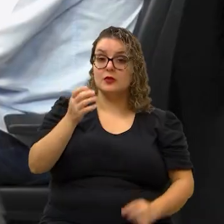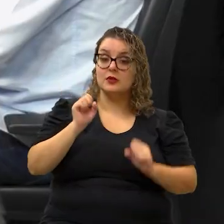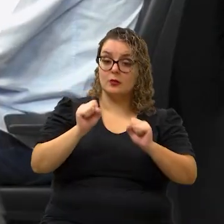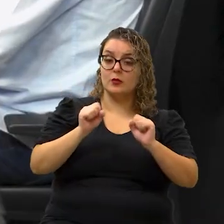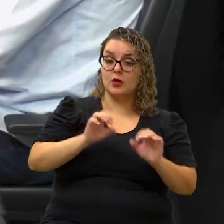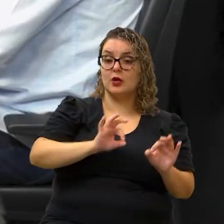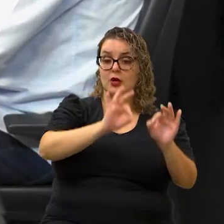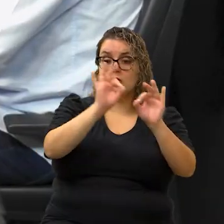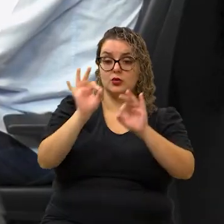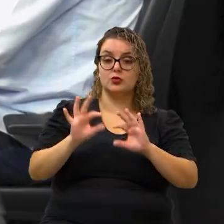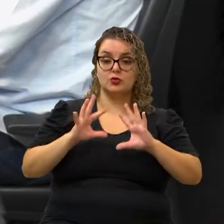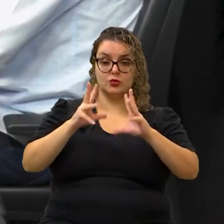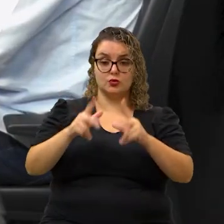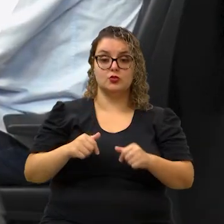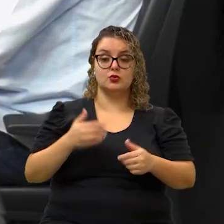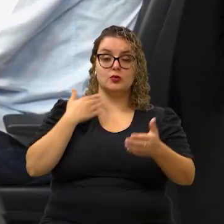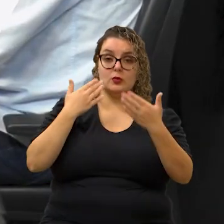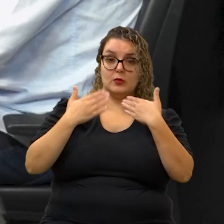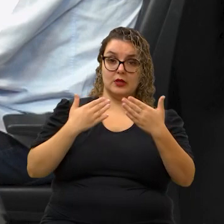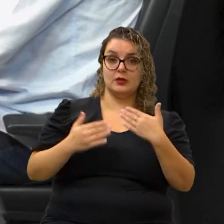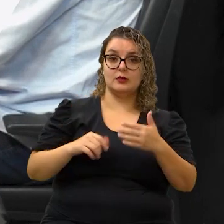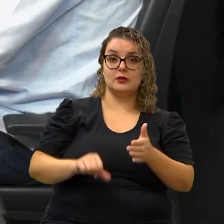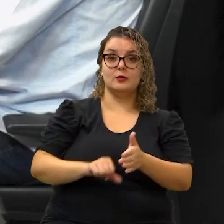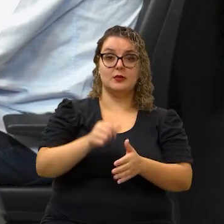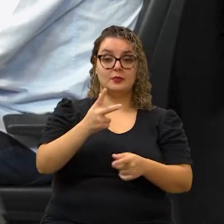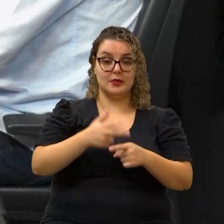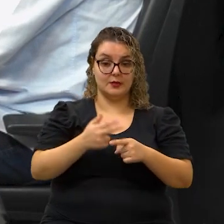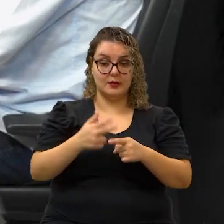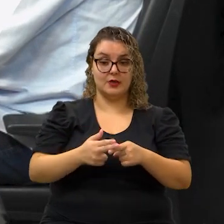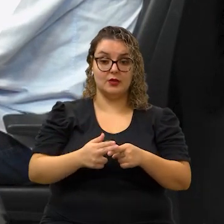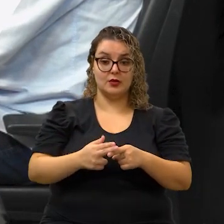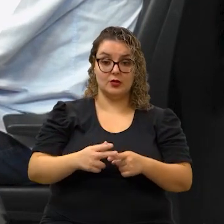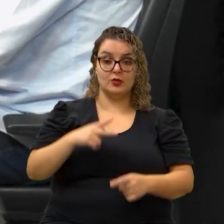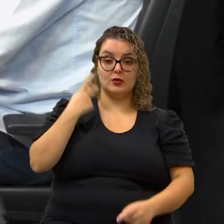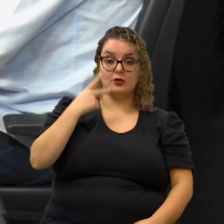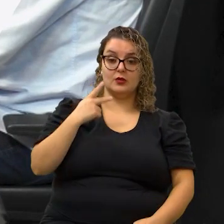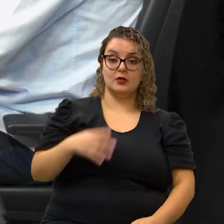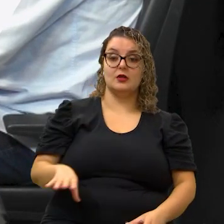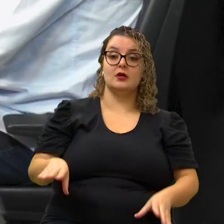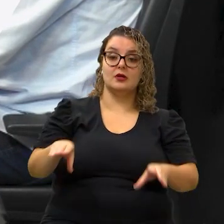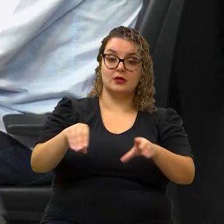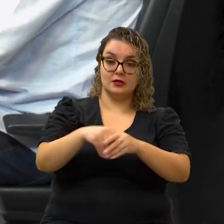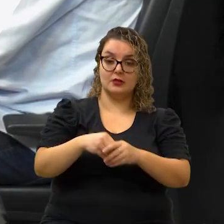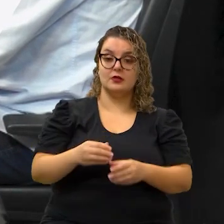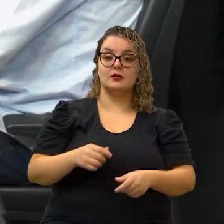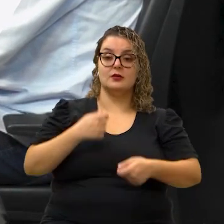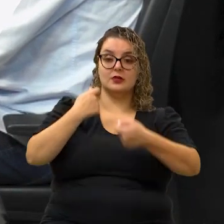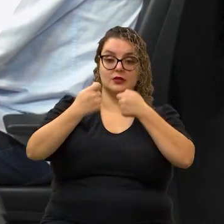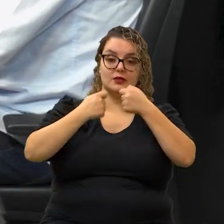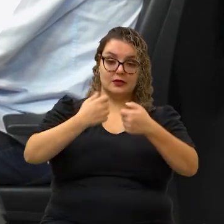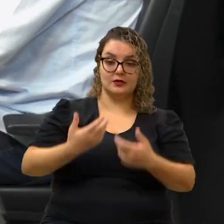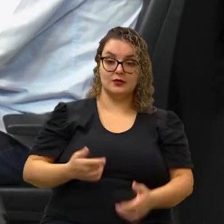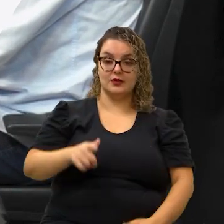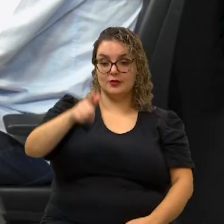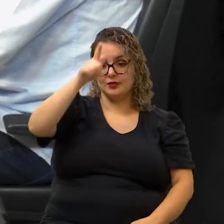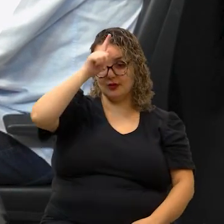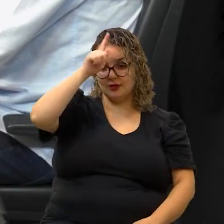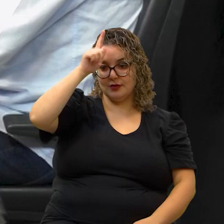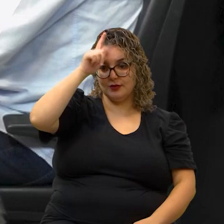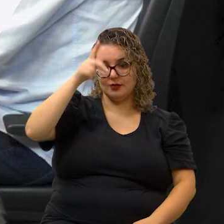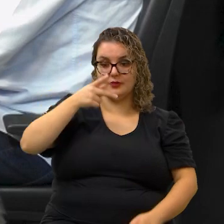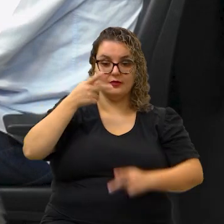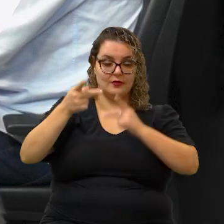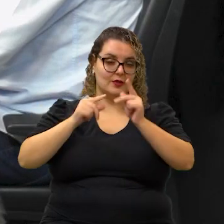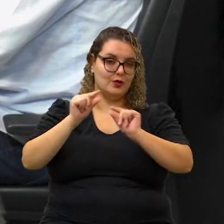aqui. Lembrando que você pode acompanhar tudo que nós conversamos na primeira temporada com os parlamentares, incluindo a entrevista